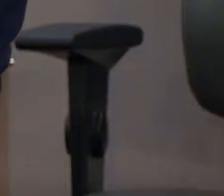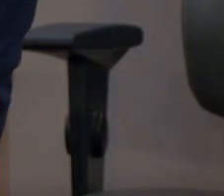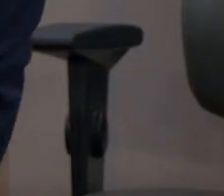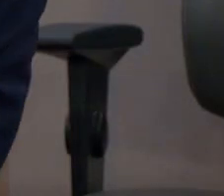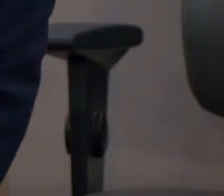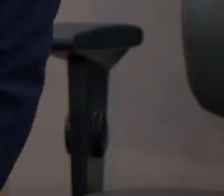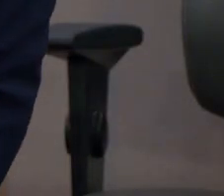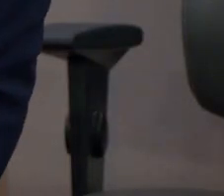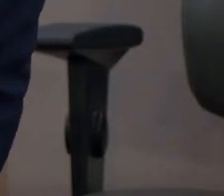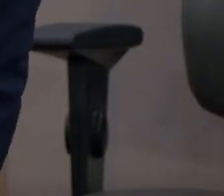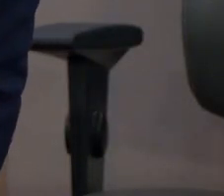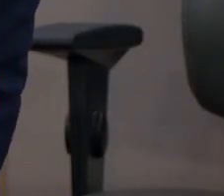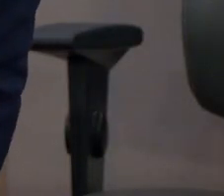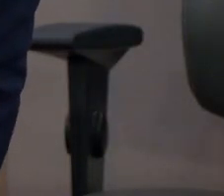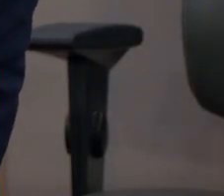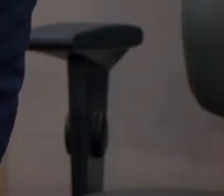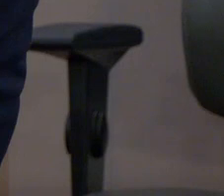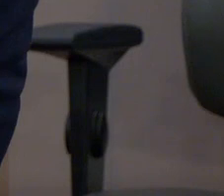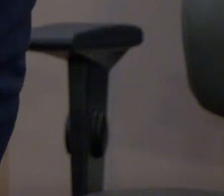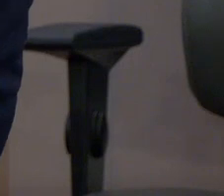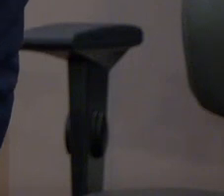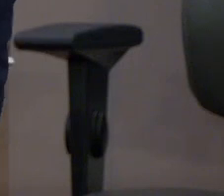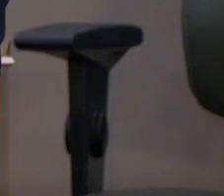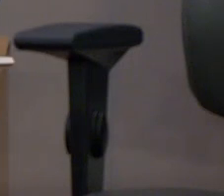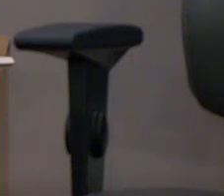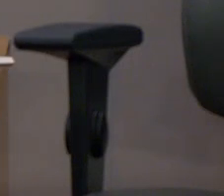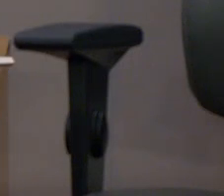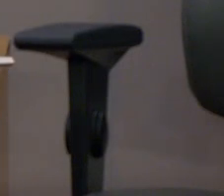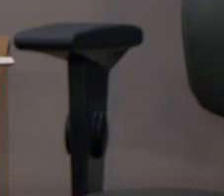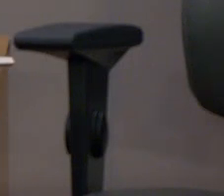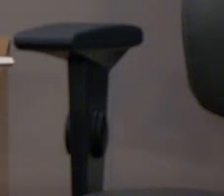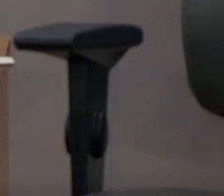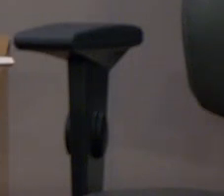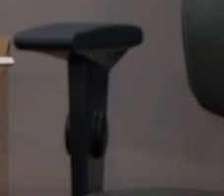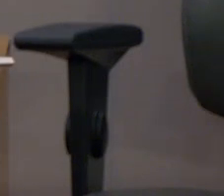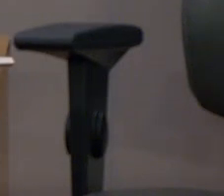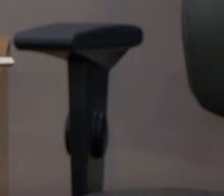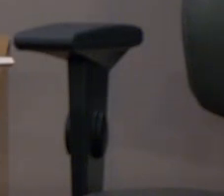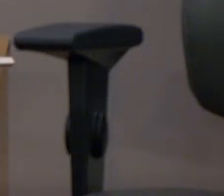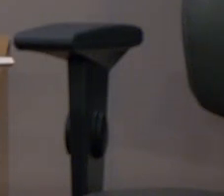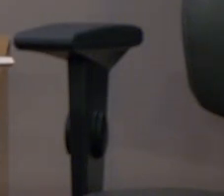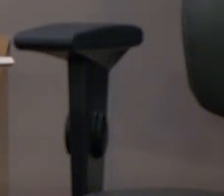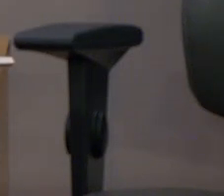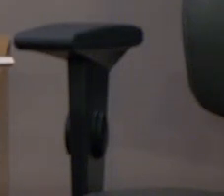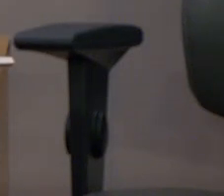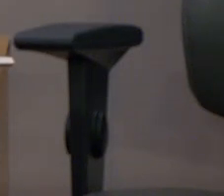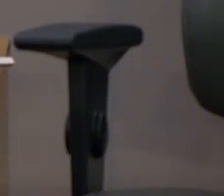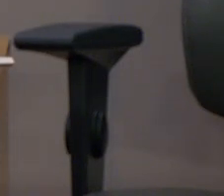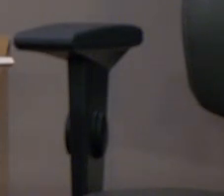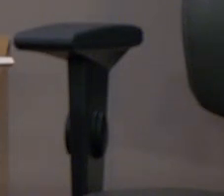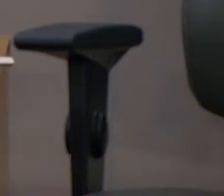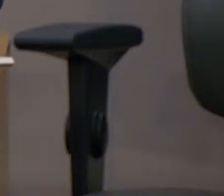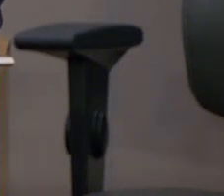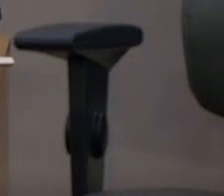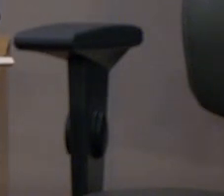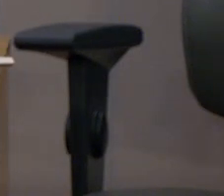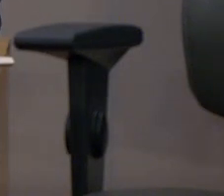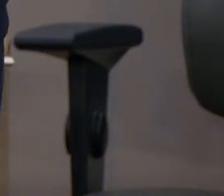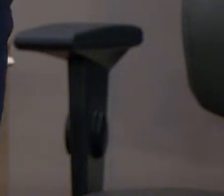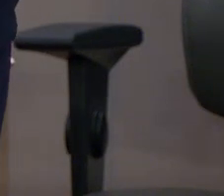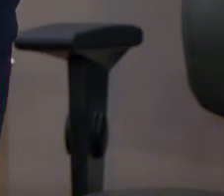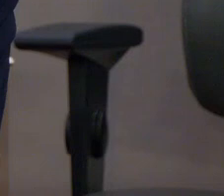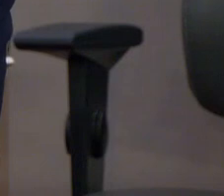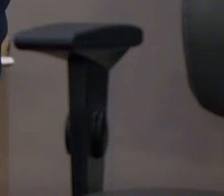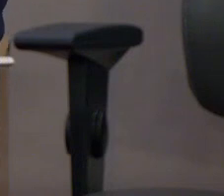nós é muito é assim é natural e normal a gente não se imaginar com um